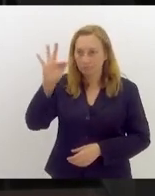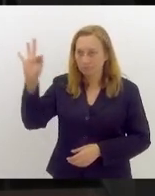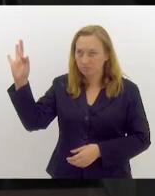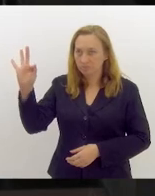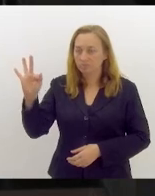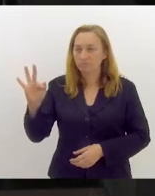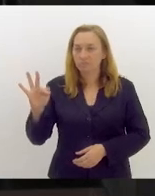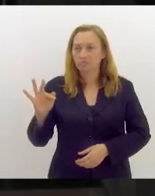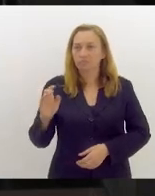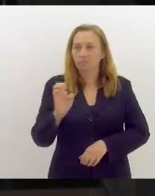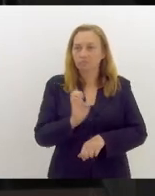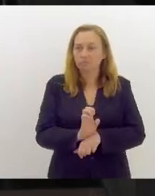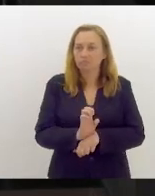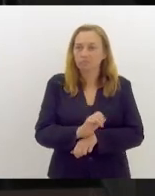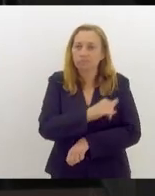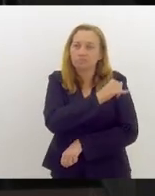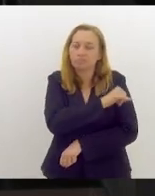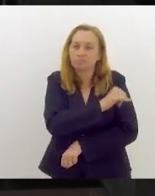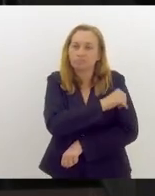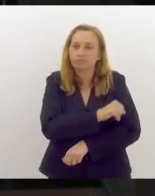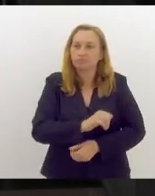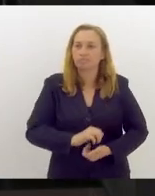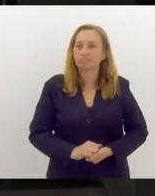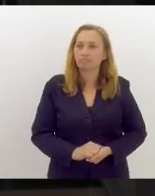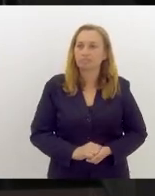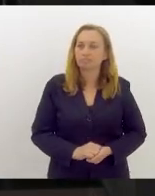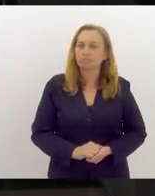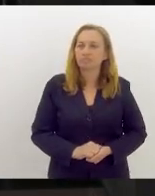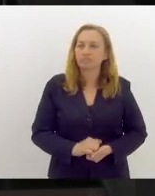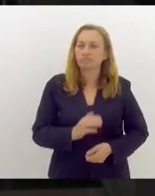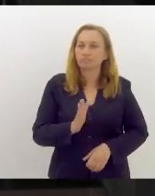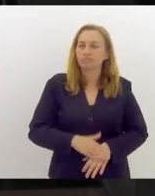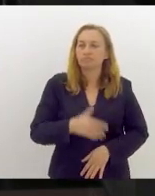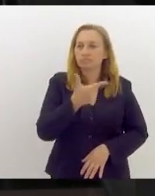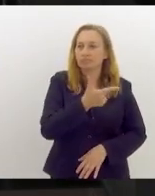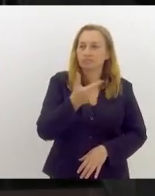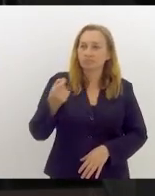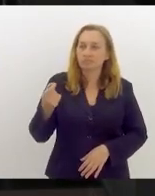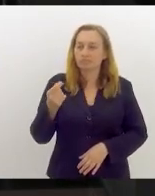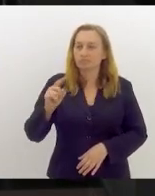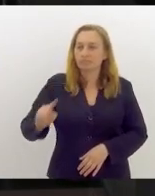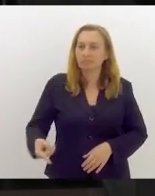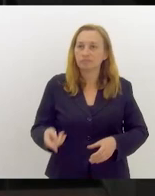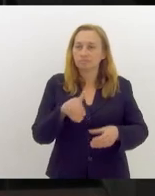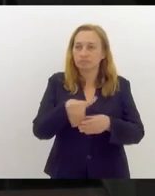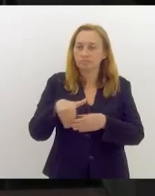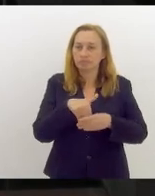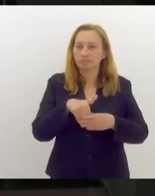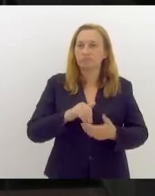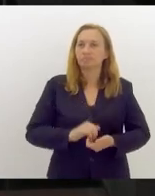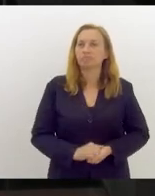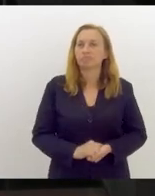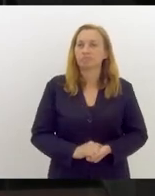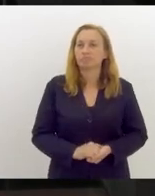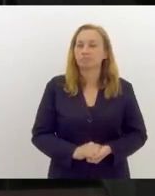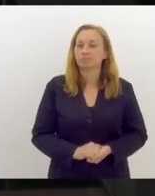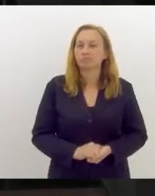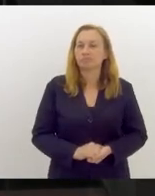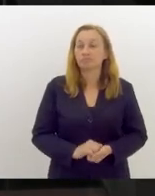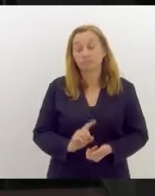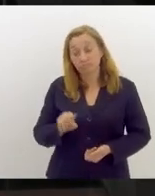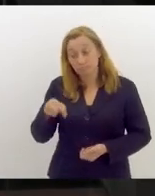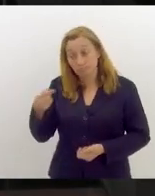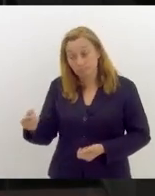pelo Estado do Rio de Janeiro com mais de 200 mil votos e